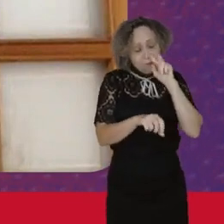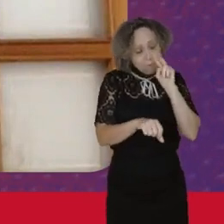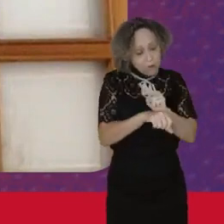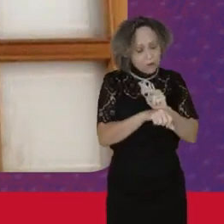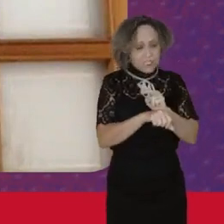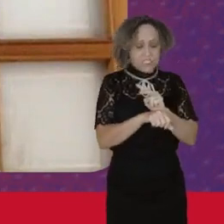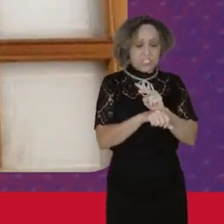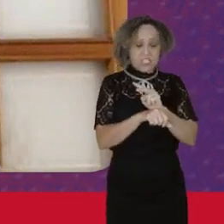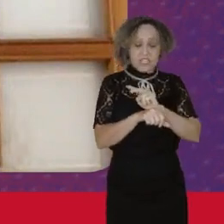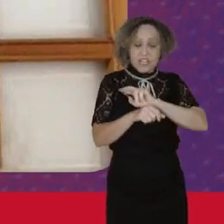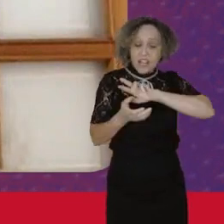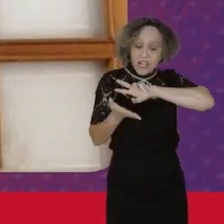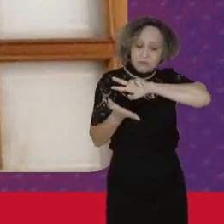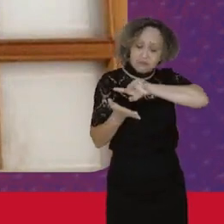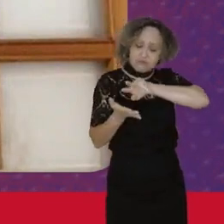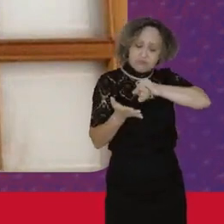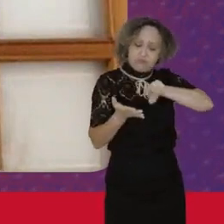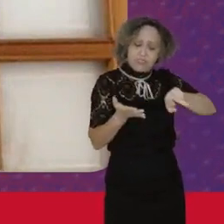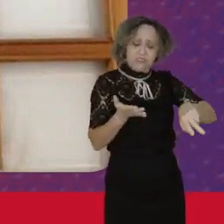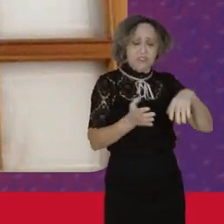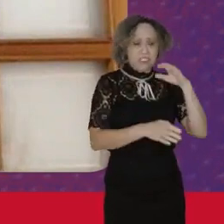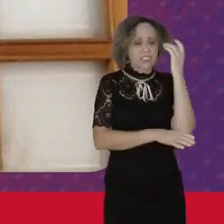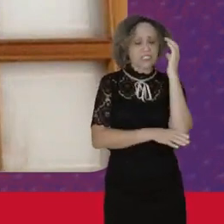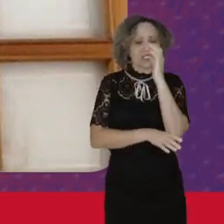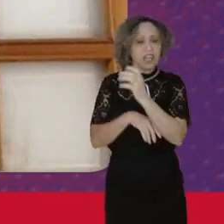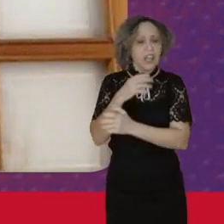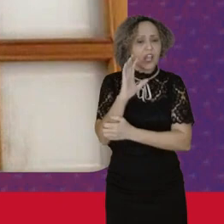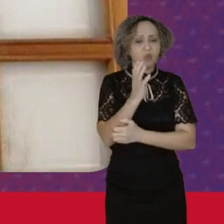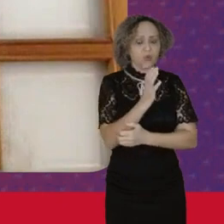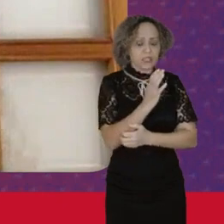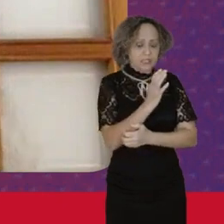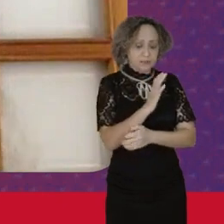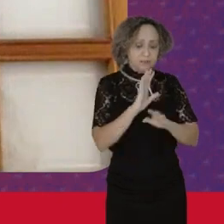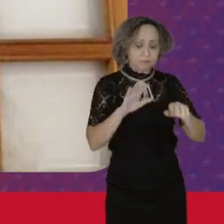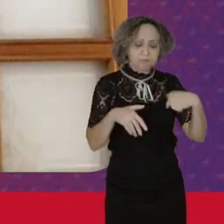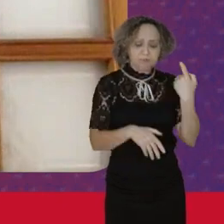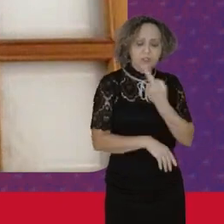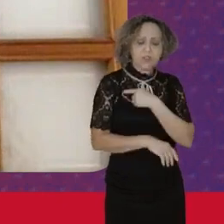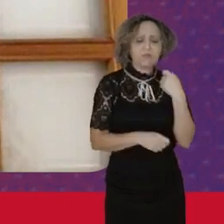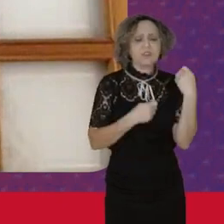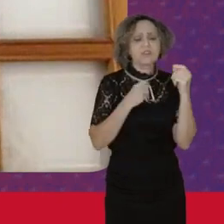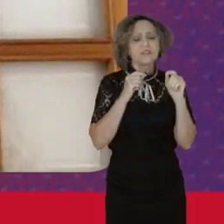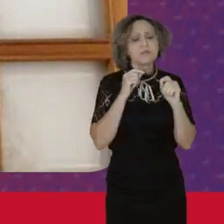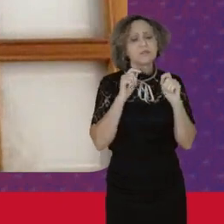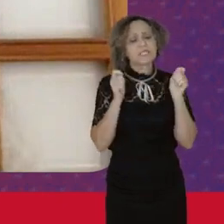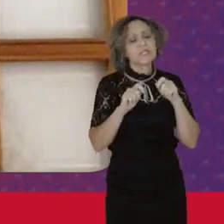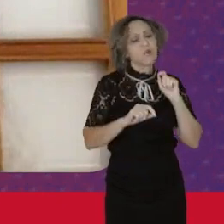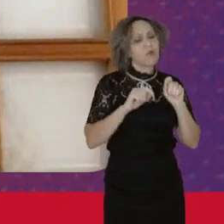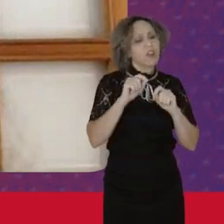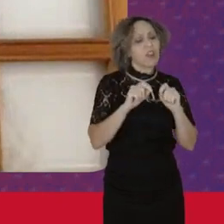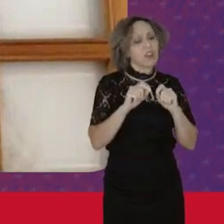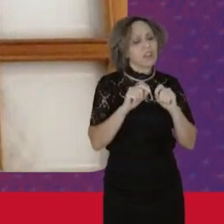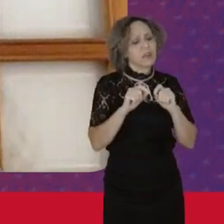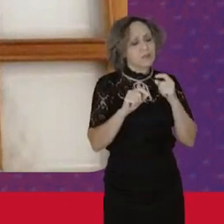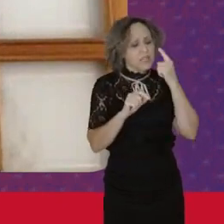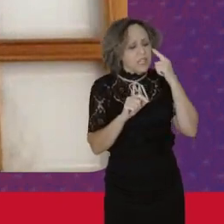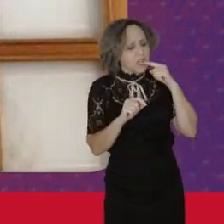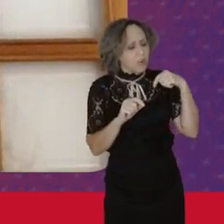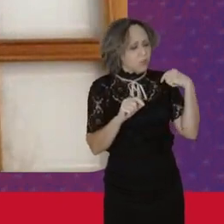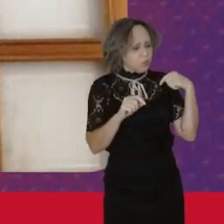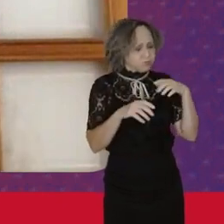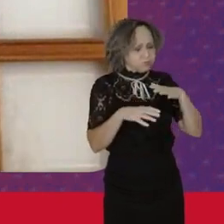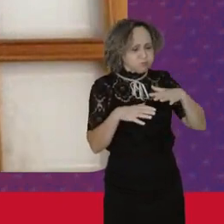que é fundamental, nós precisamos tornar todo o nosso sistema em torno desses princípios.